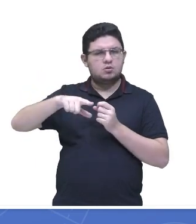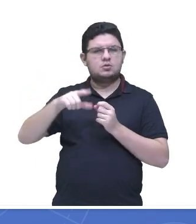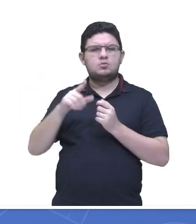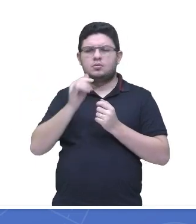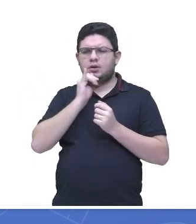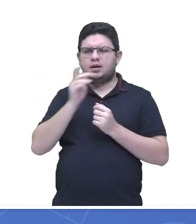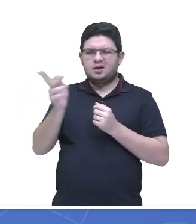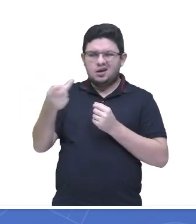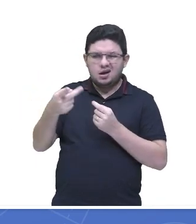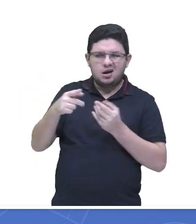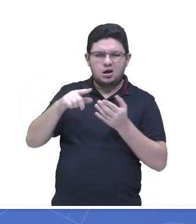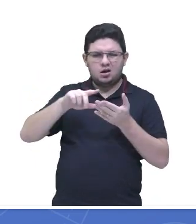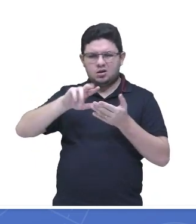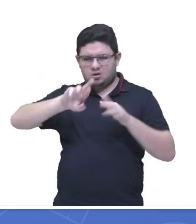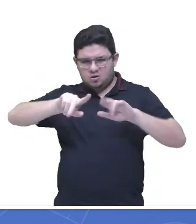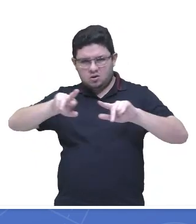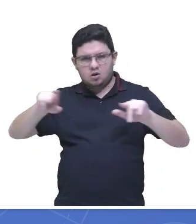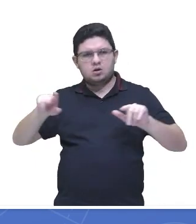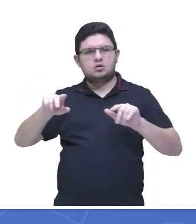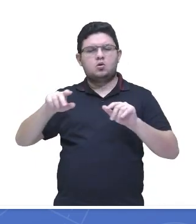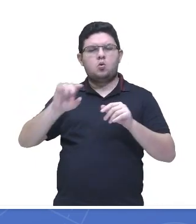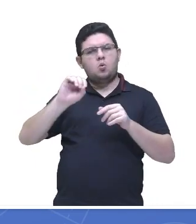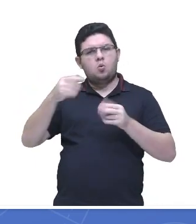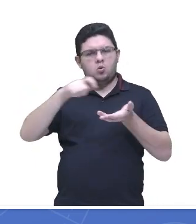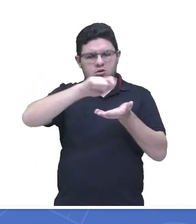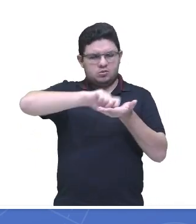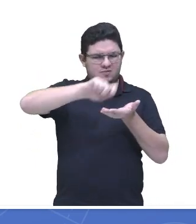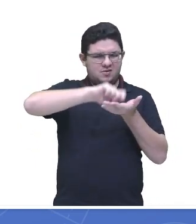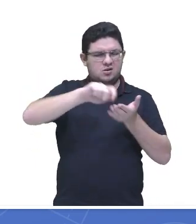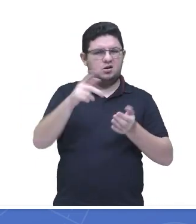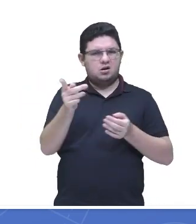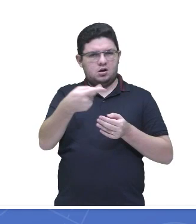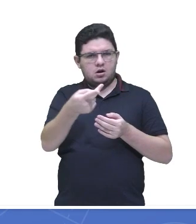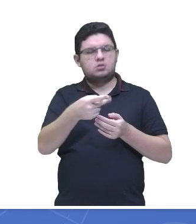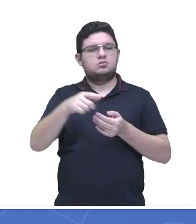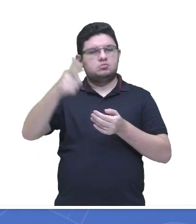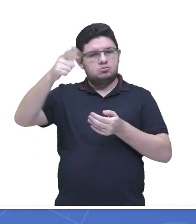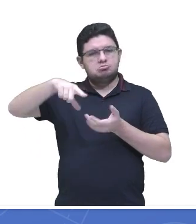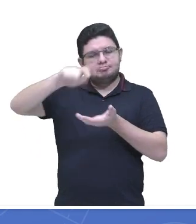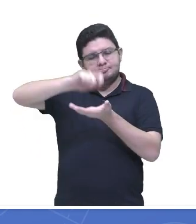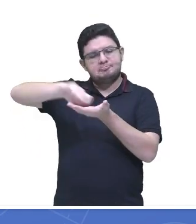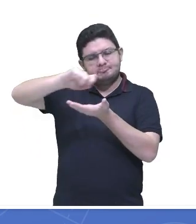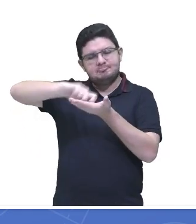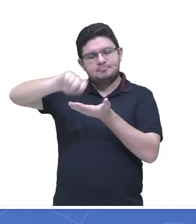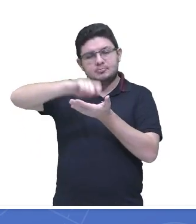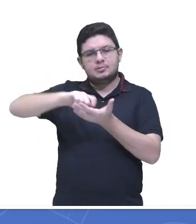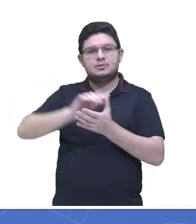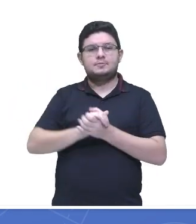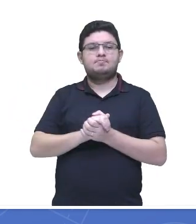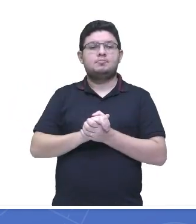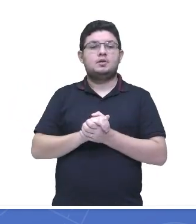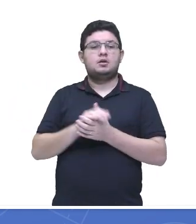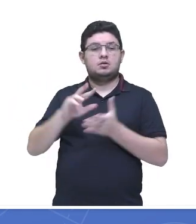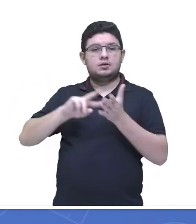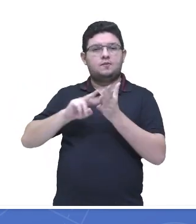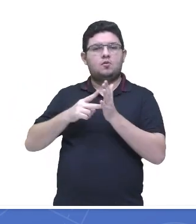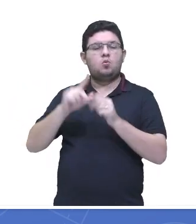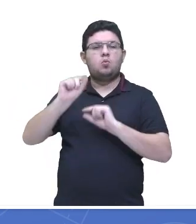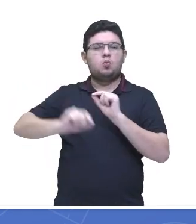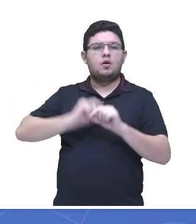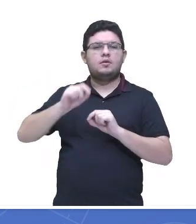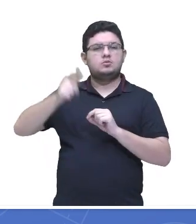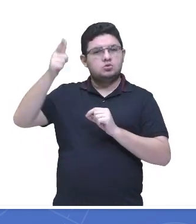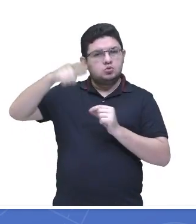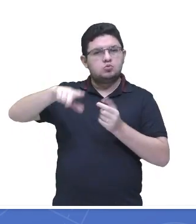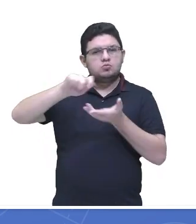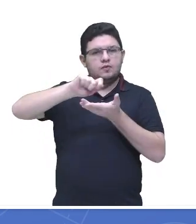não escrevi direito, eu vou reescrever. Então, é refazer algo, tá? É fazer algo novamente. Então, o re,